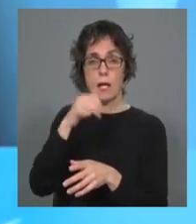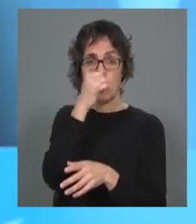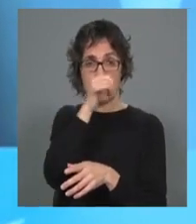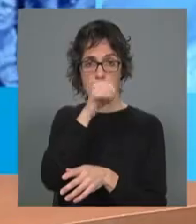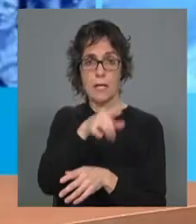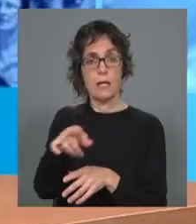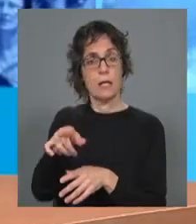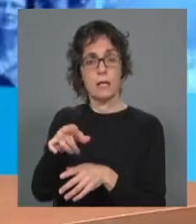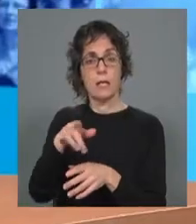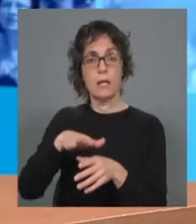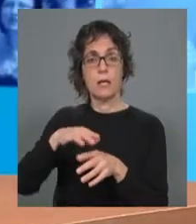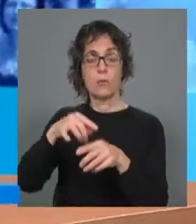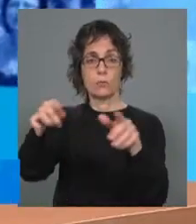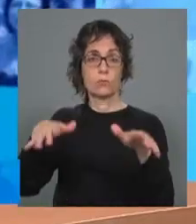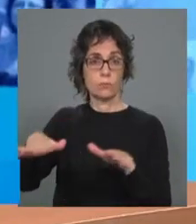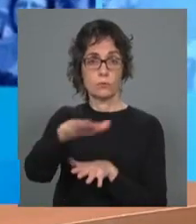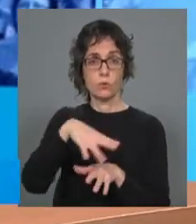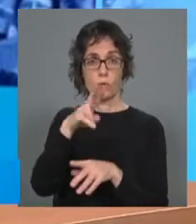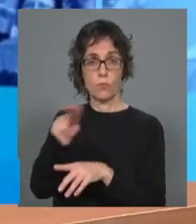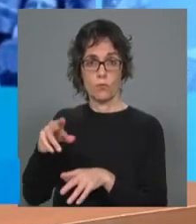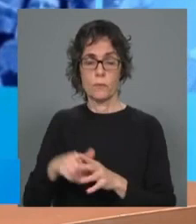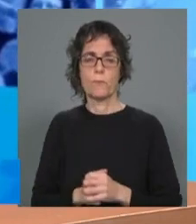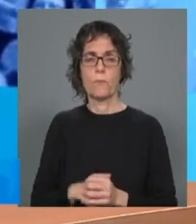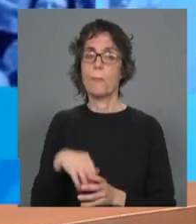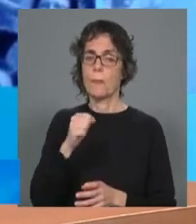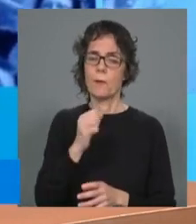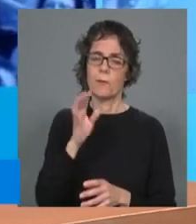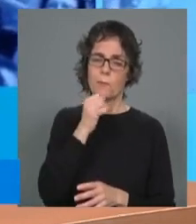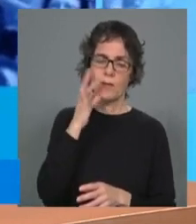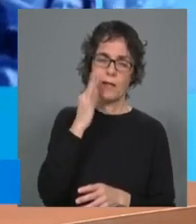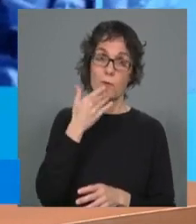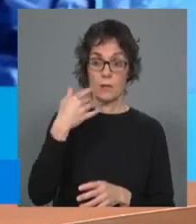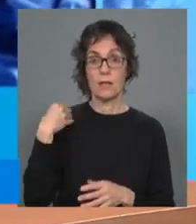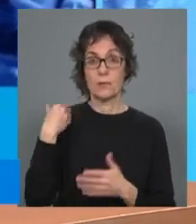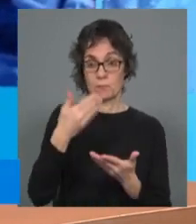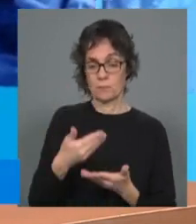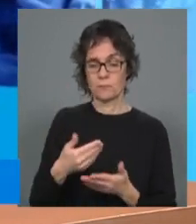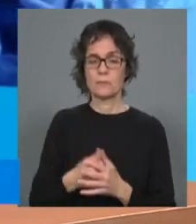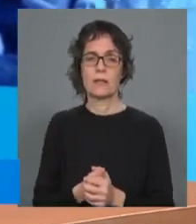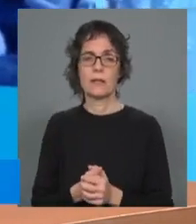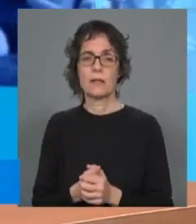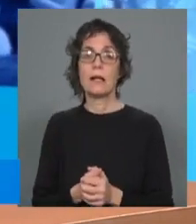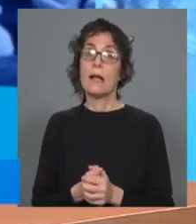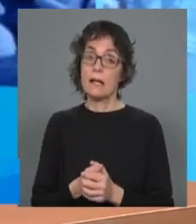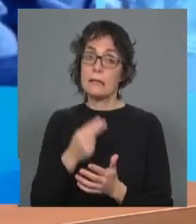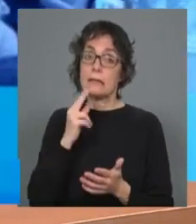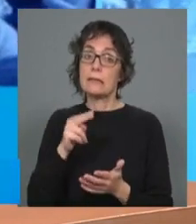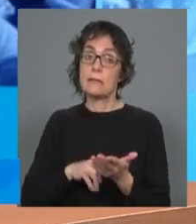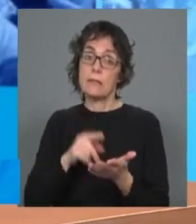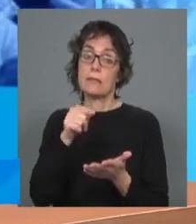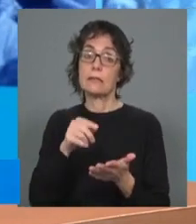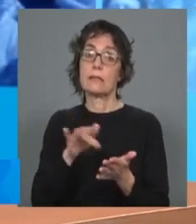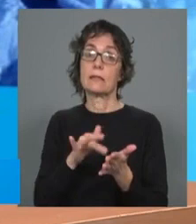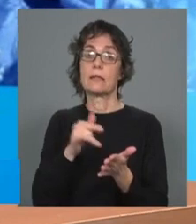espaço museológico. Olá, boa tarde. Começo por agradecer também o convite. De facto, este livro, enfim,